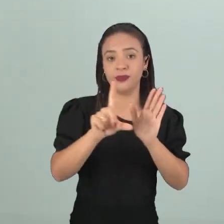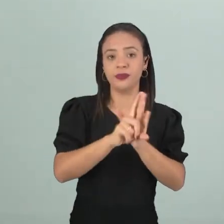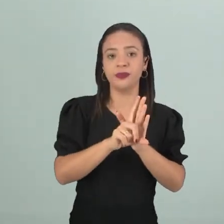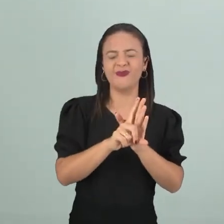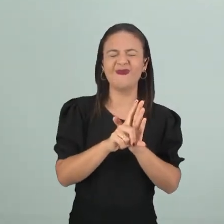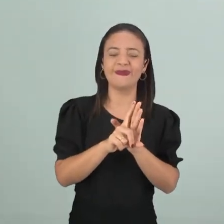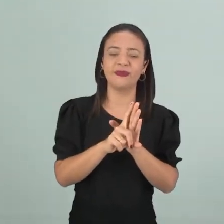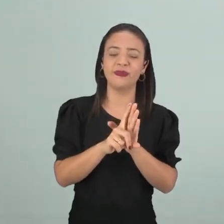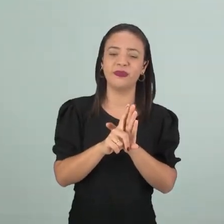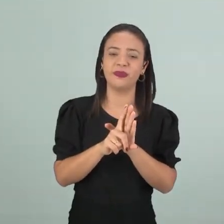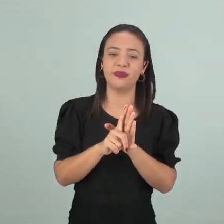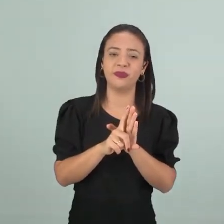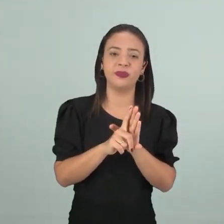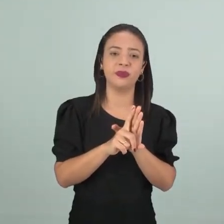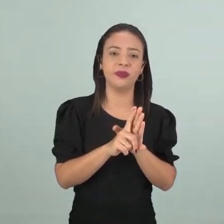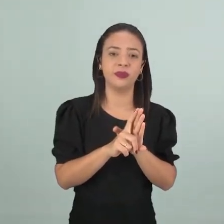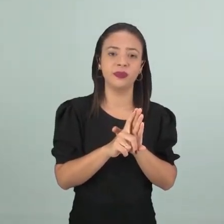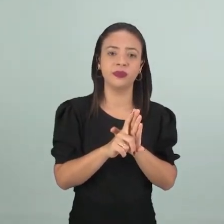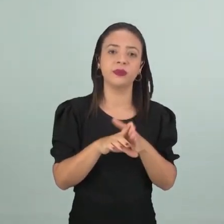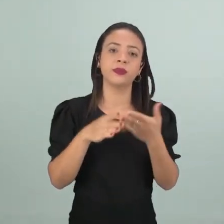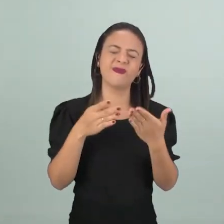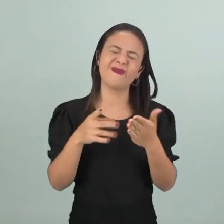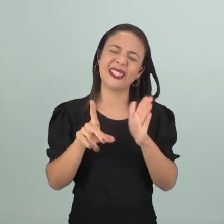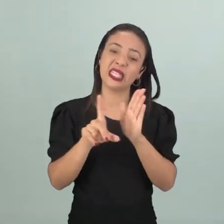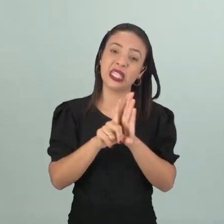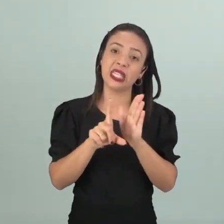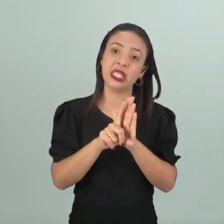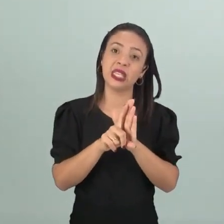leis e fazer com que essas